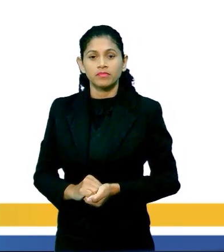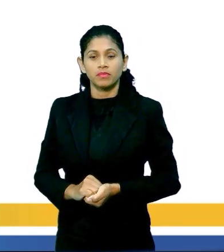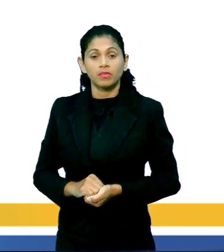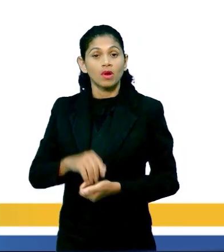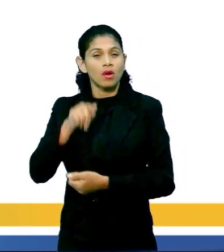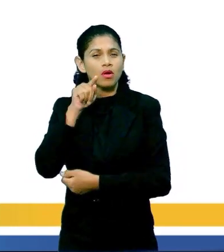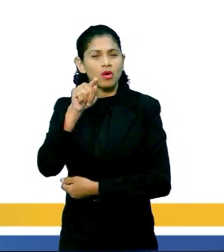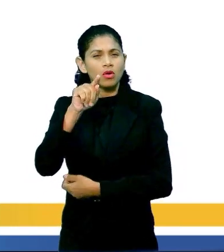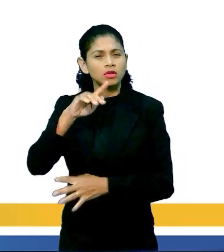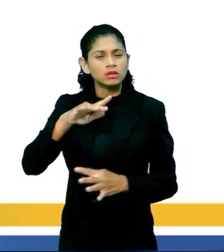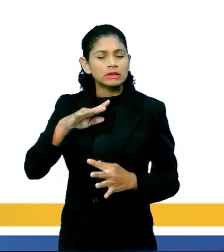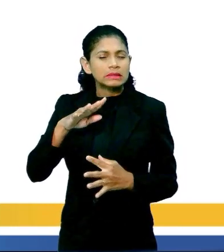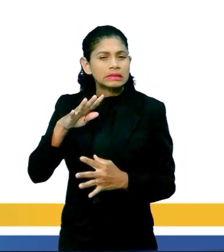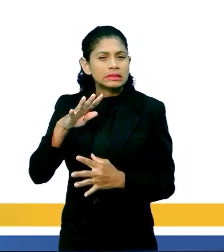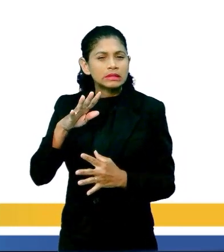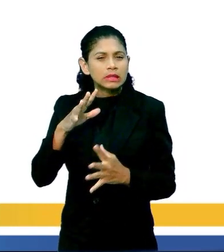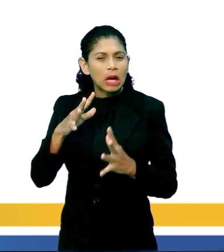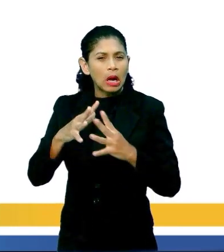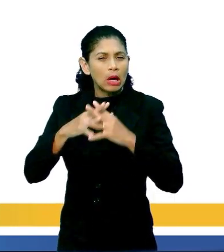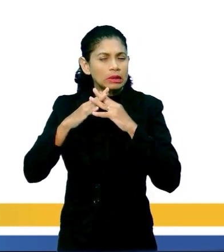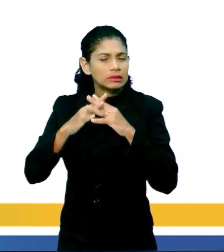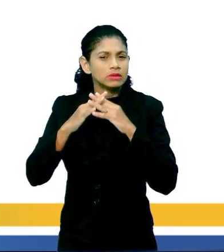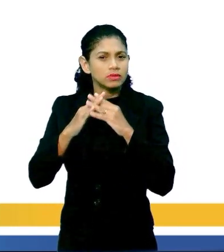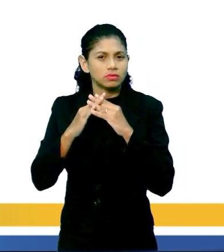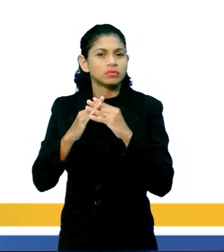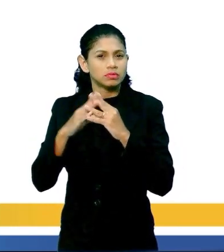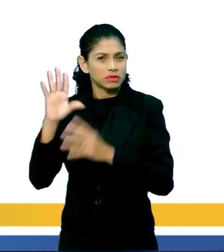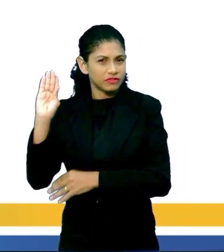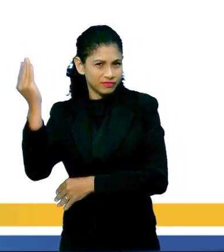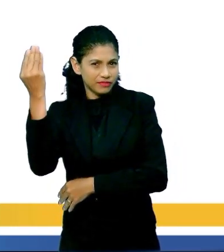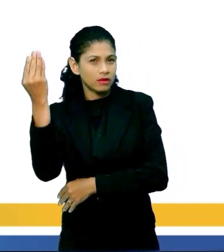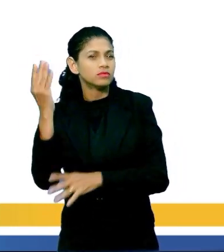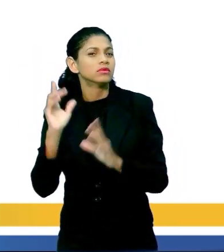geralmente confunde esses falsos cognatos?